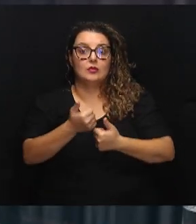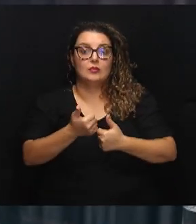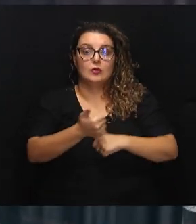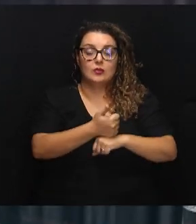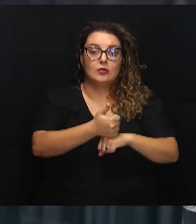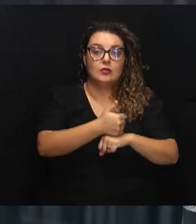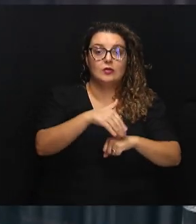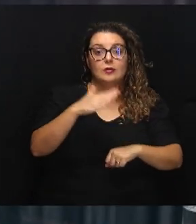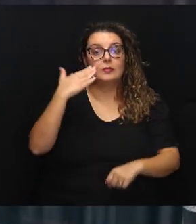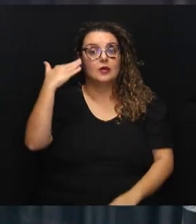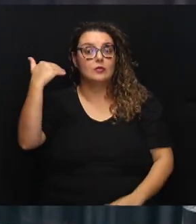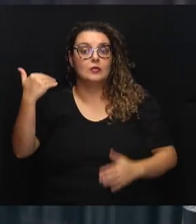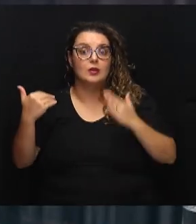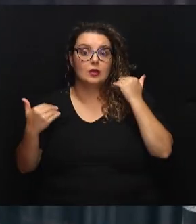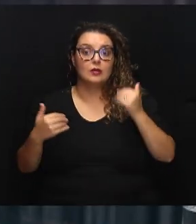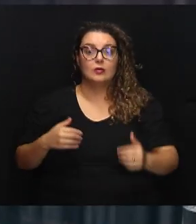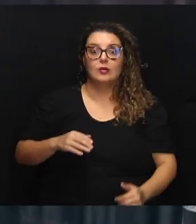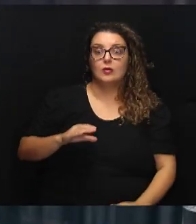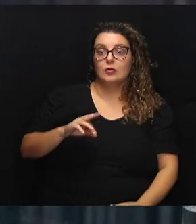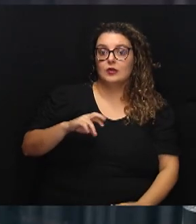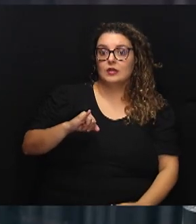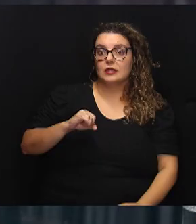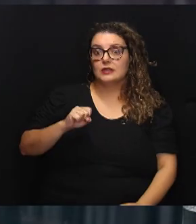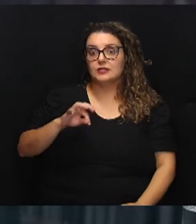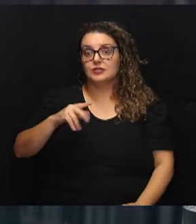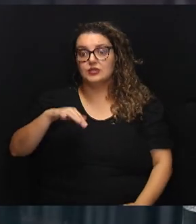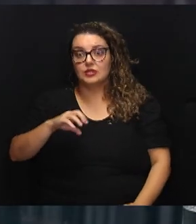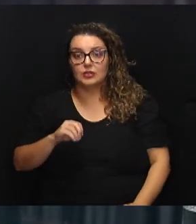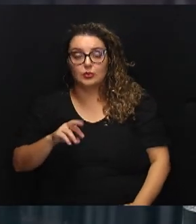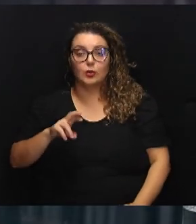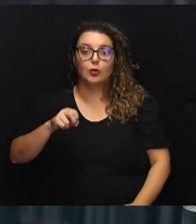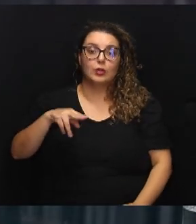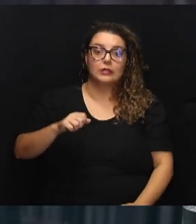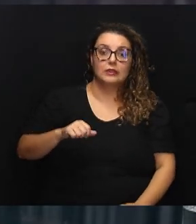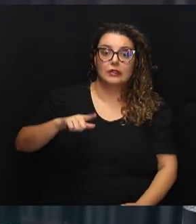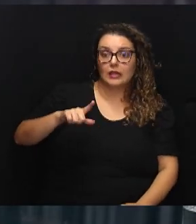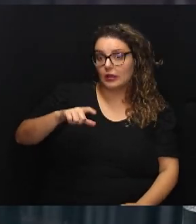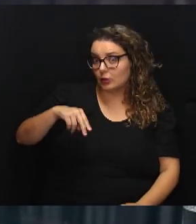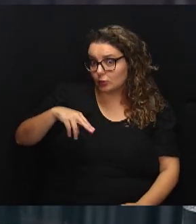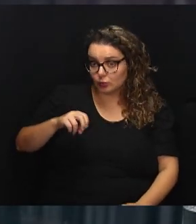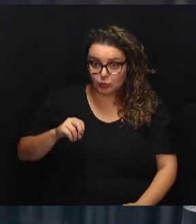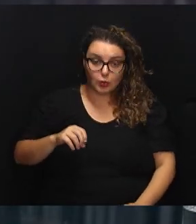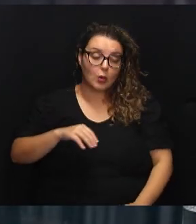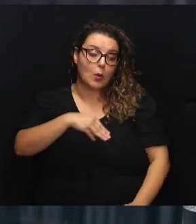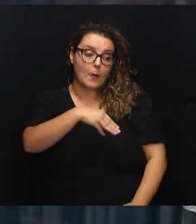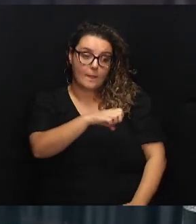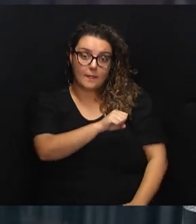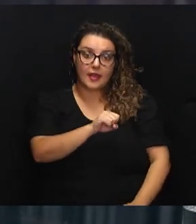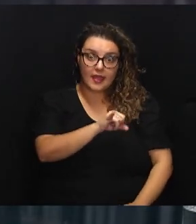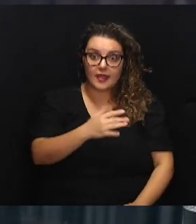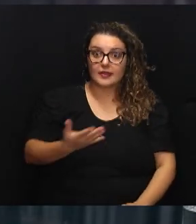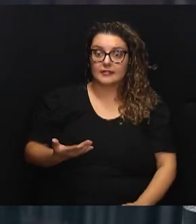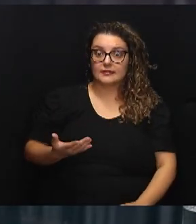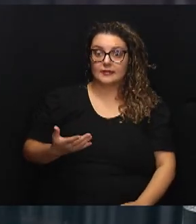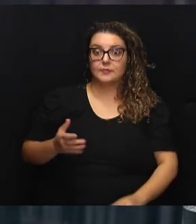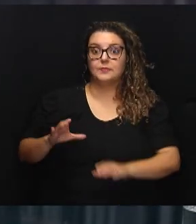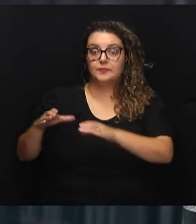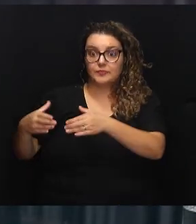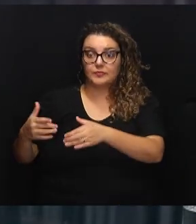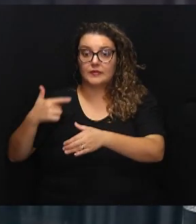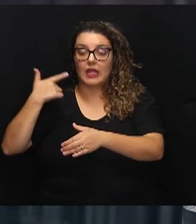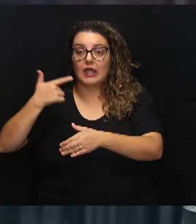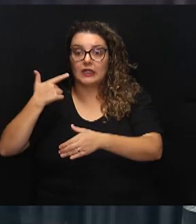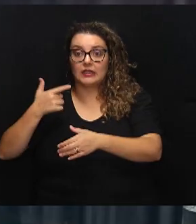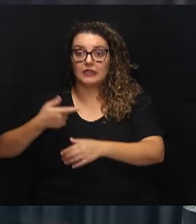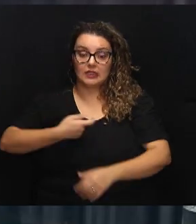mais conhecido, Cristiano Ronaldo, Messi, os jogadores que principalmente ligas da Inglaterra e Espanha,